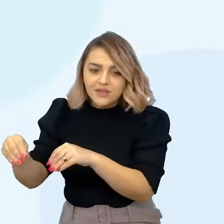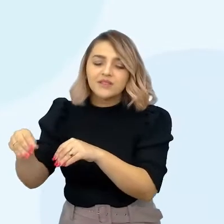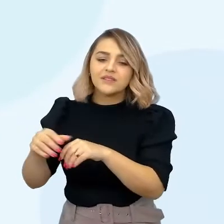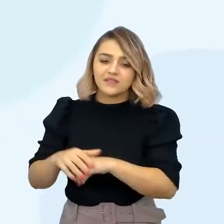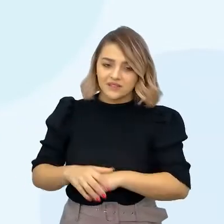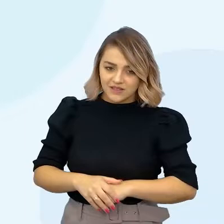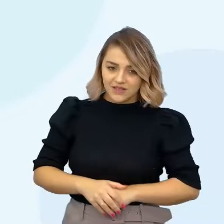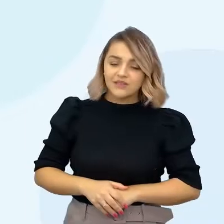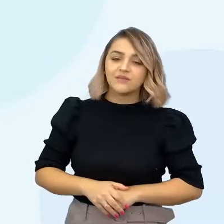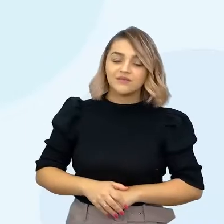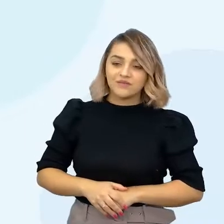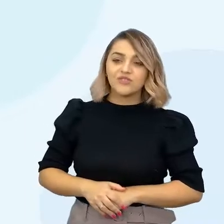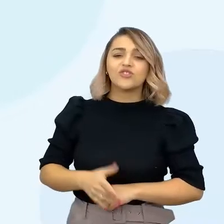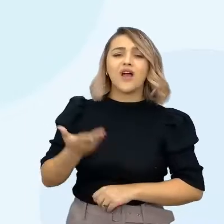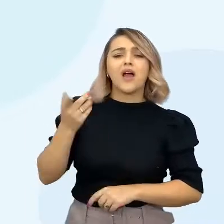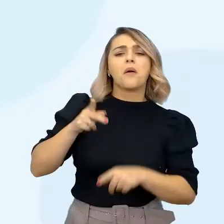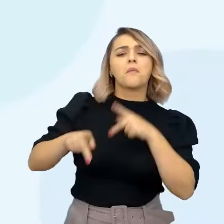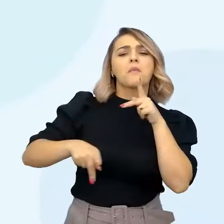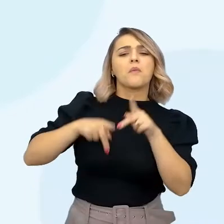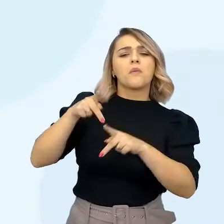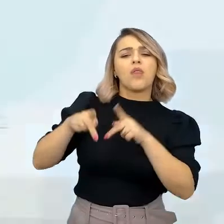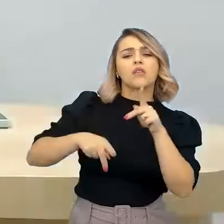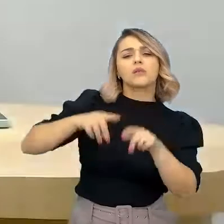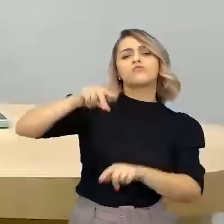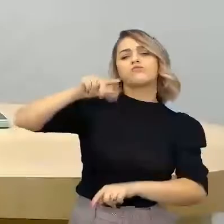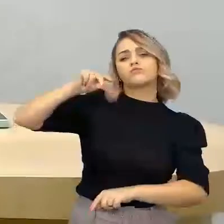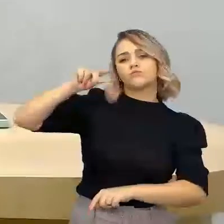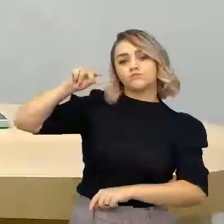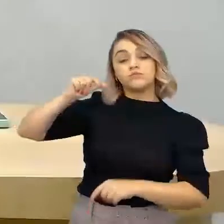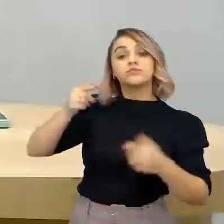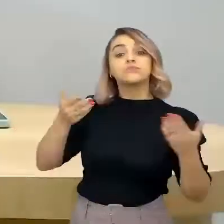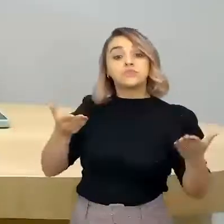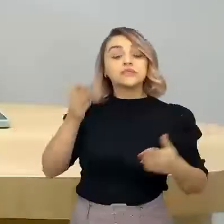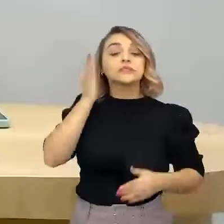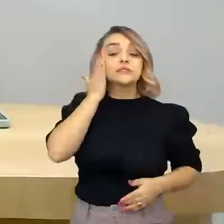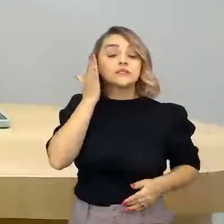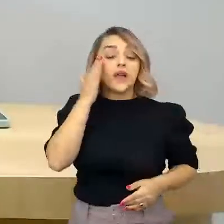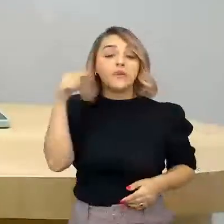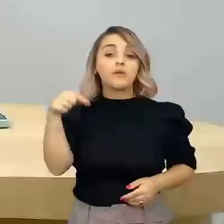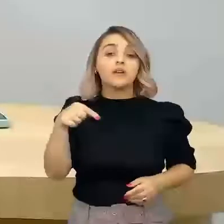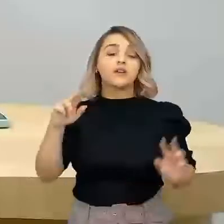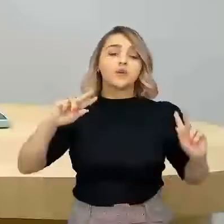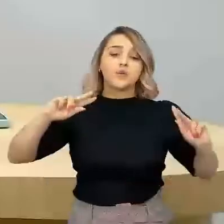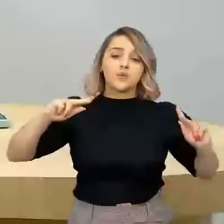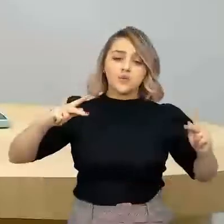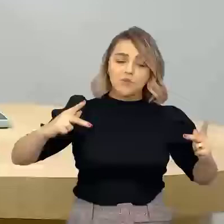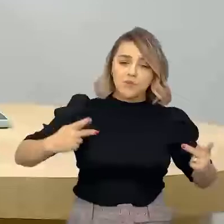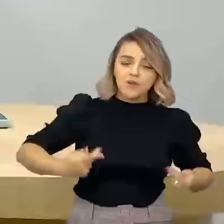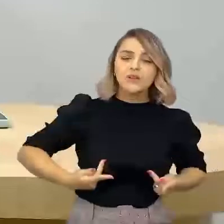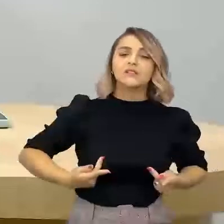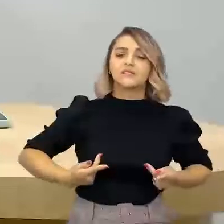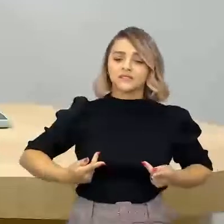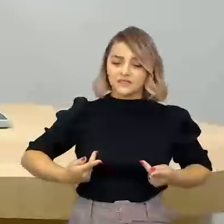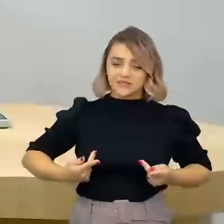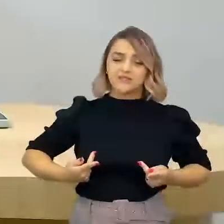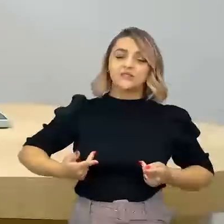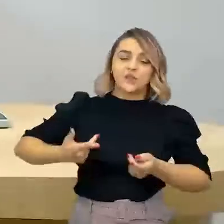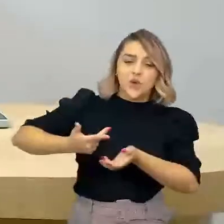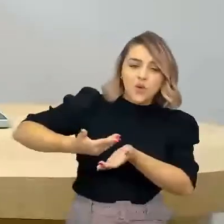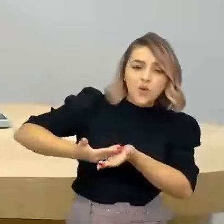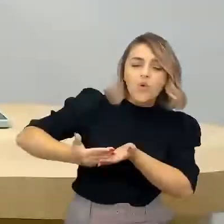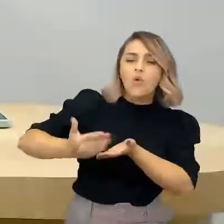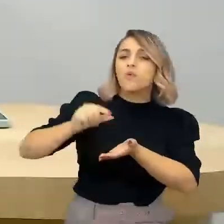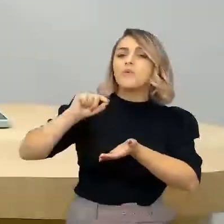nas civilizações antigas. Né? A gente sabe que o ser humano, né? Ele introduz aí a sedentarização